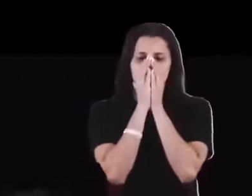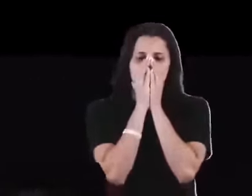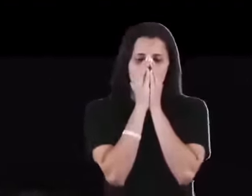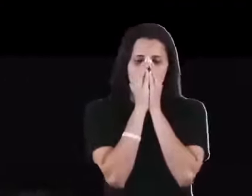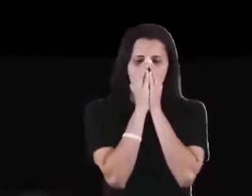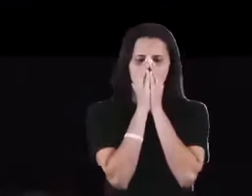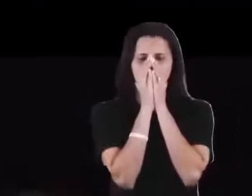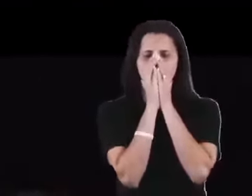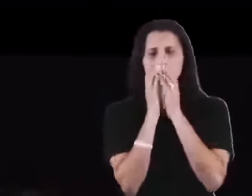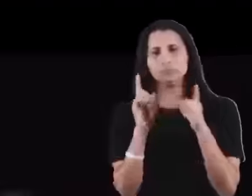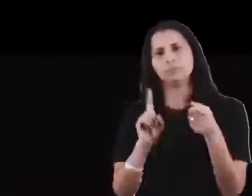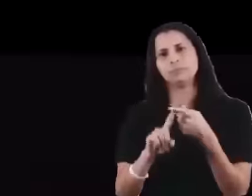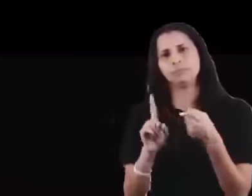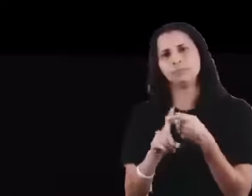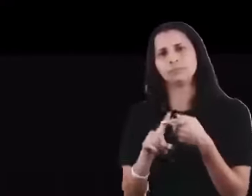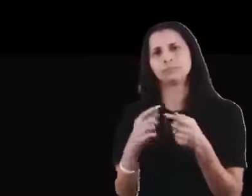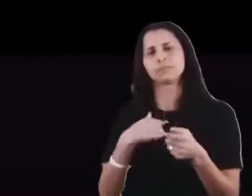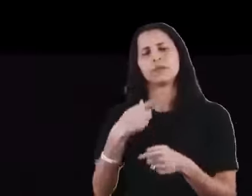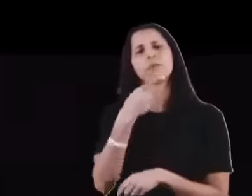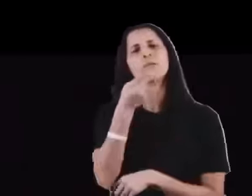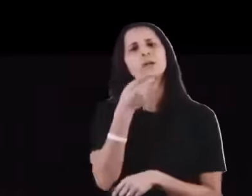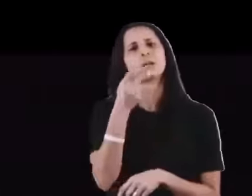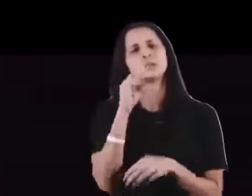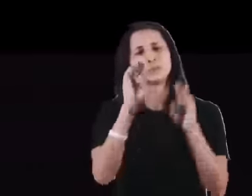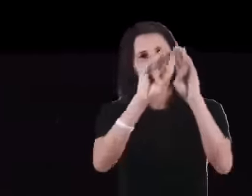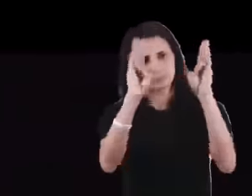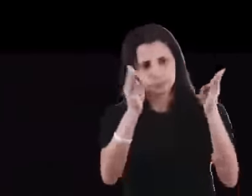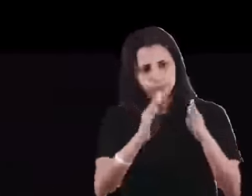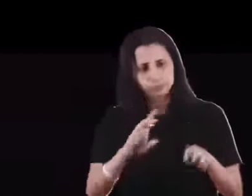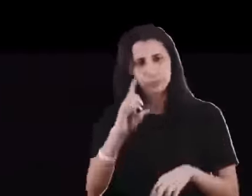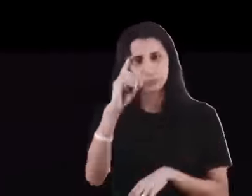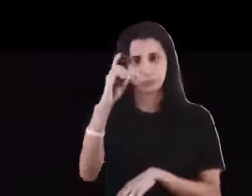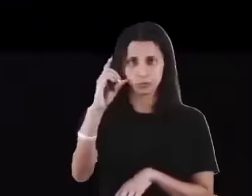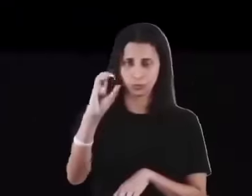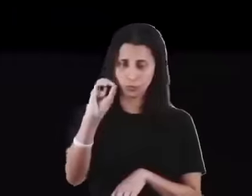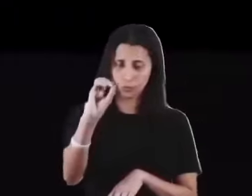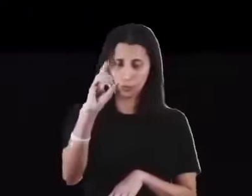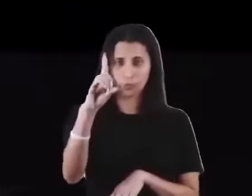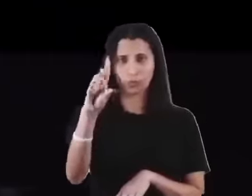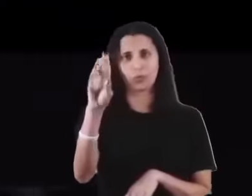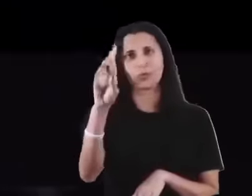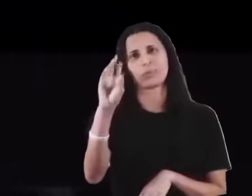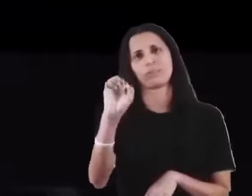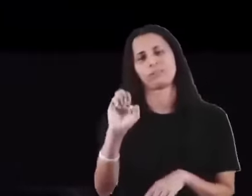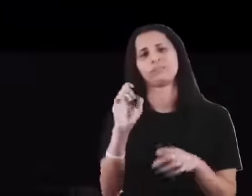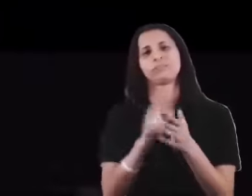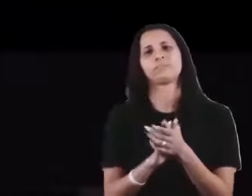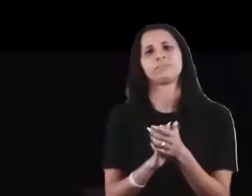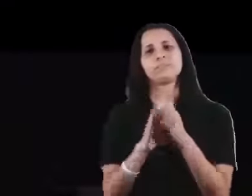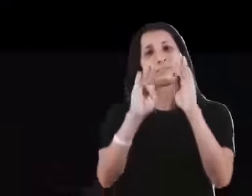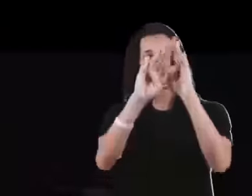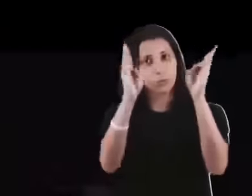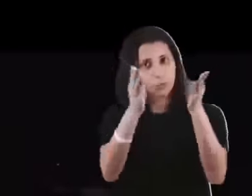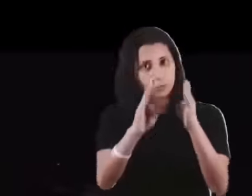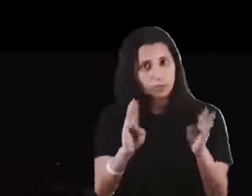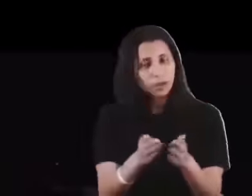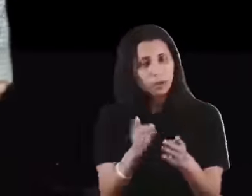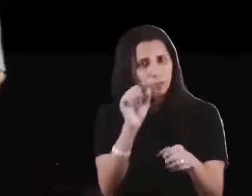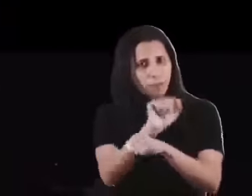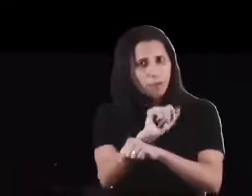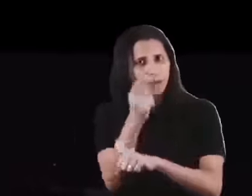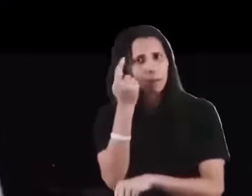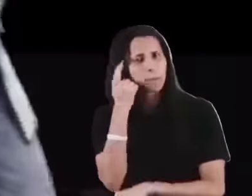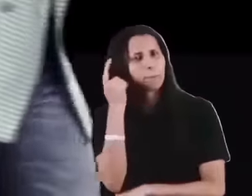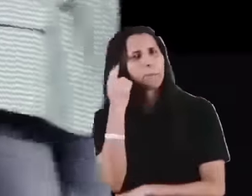quem sabe porque eu tô falando ontem eu vou continuar falando do ano porque vocês vão sair de especialista do olho aqui para comigo e pensa